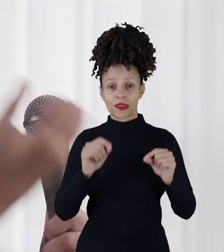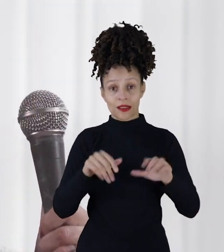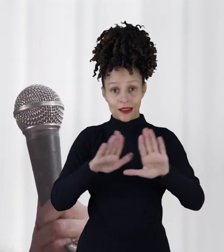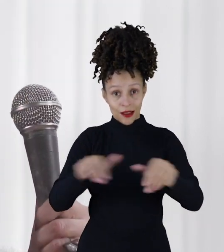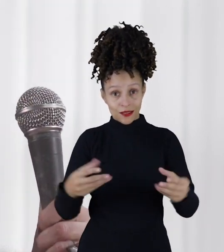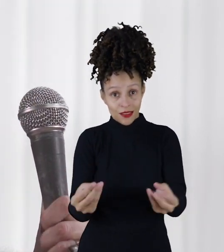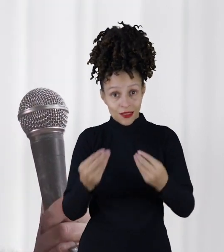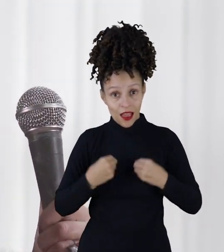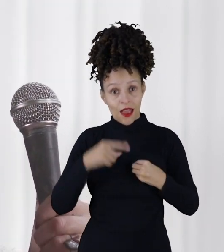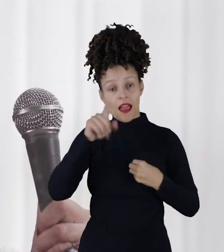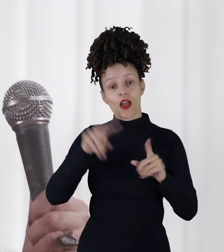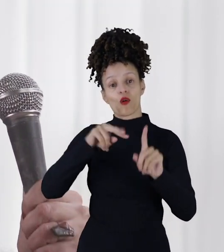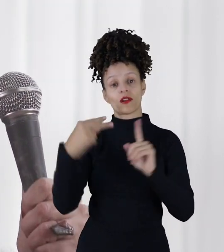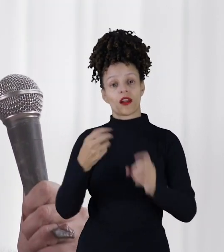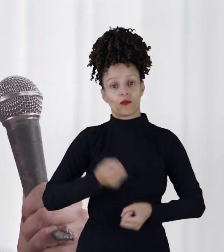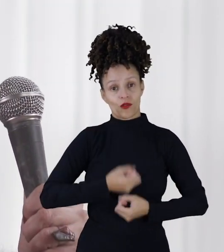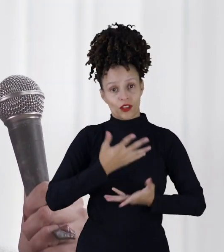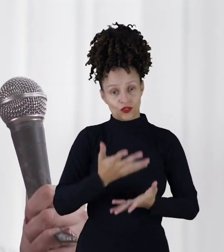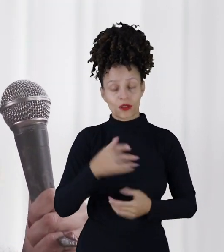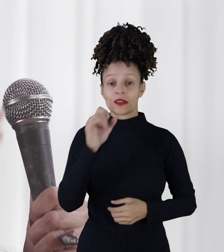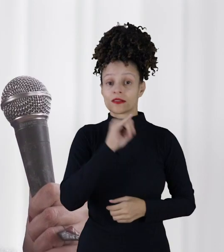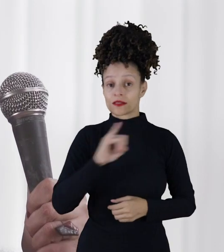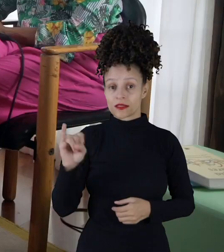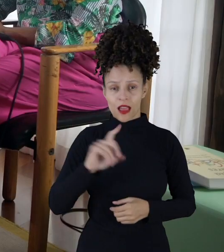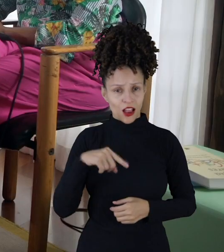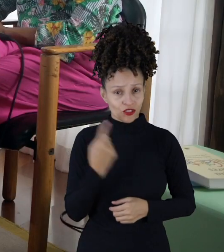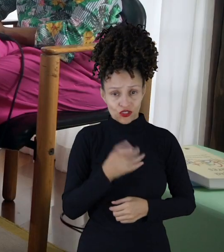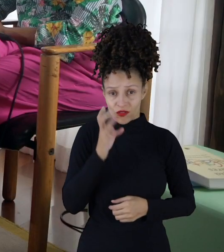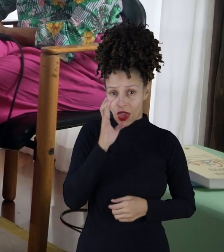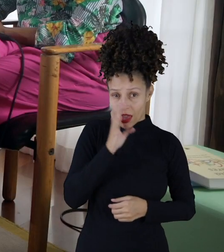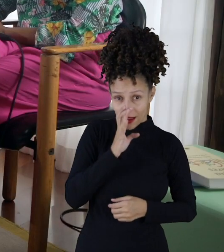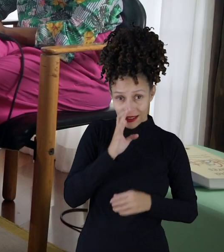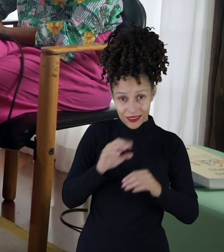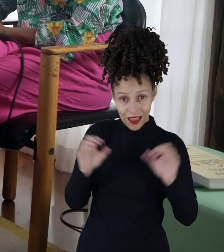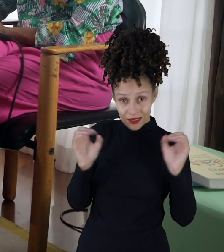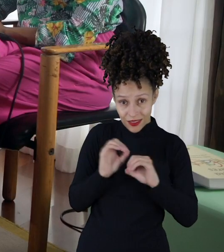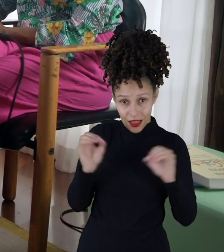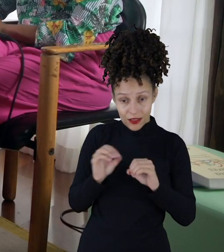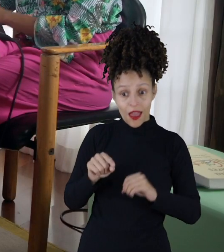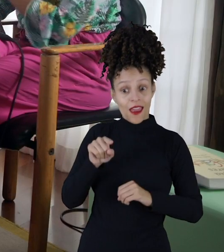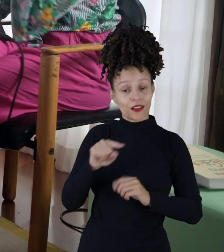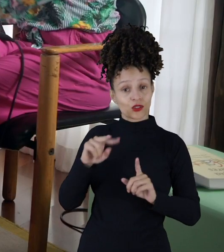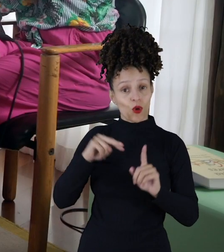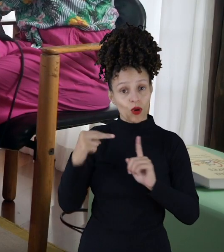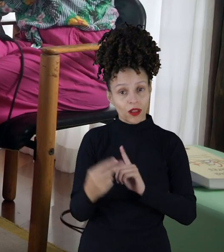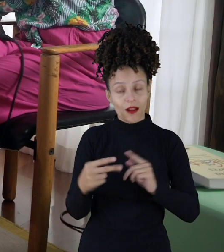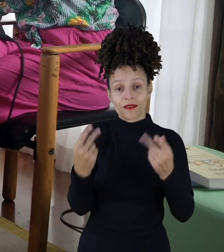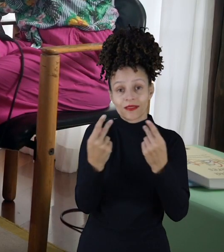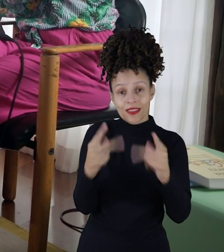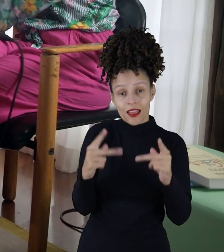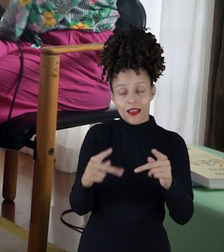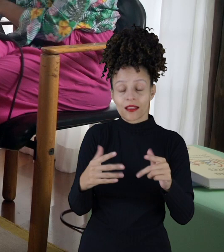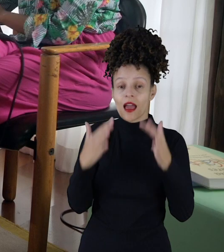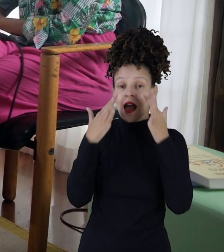criança traz para a gente é esse olhar poético. E se a gente não se encantar com esse olhar que a criança tem, se a gente